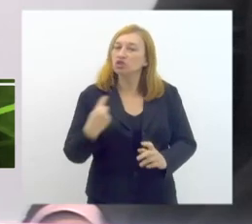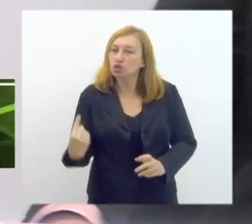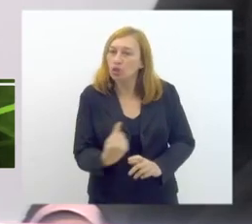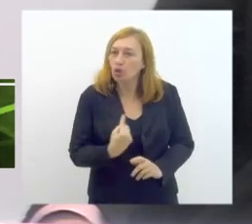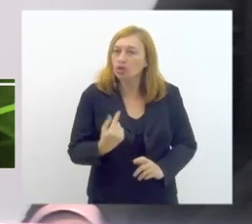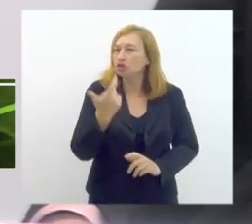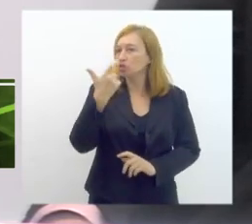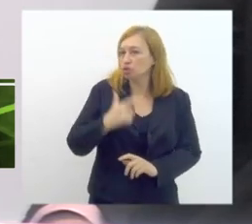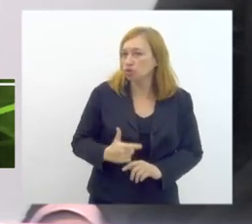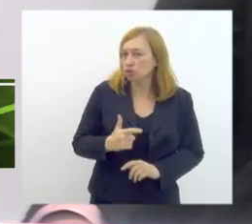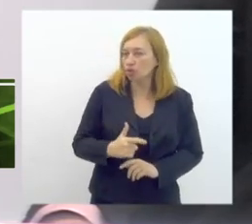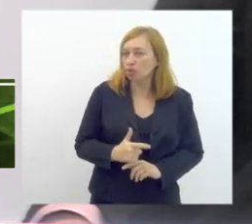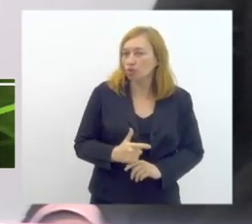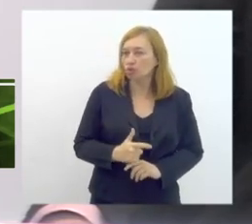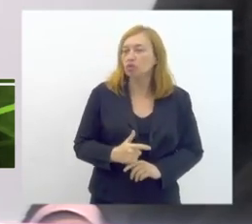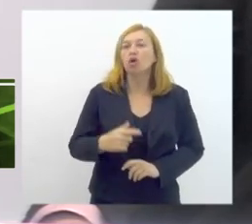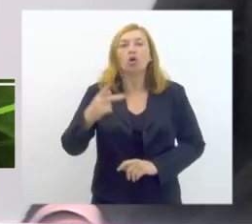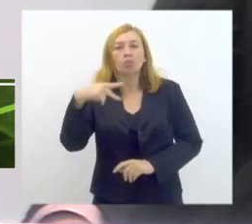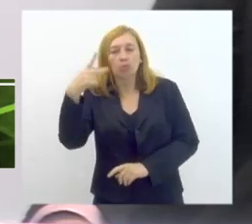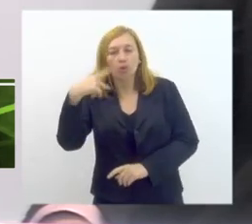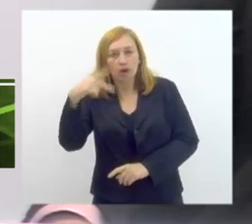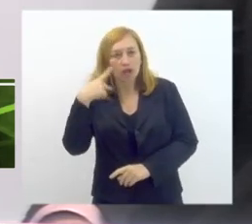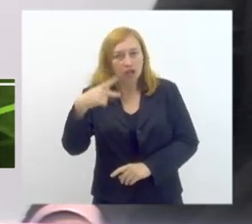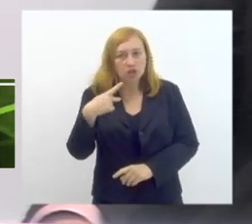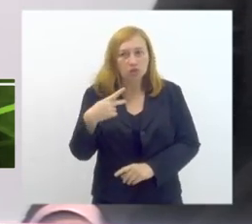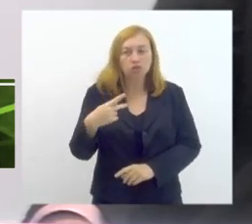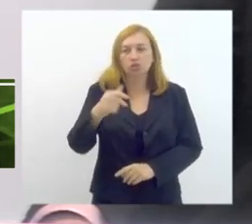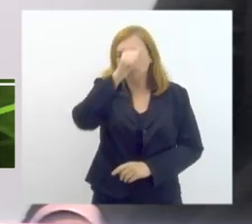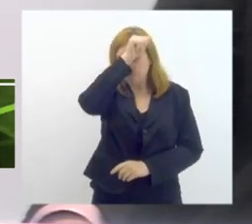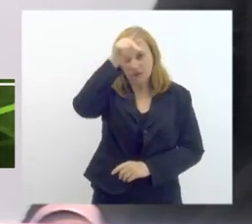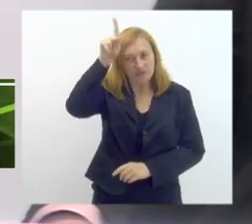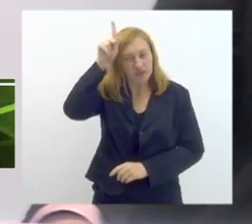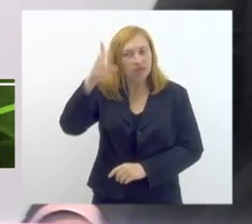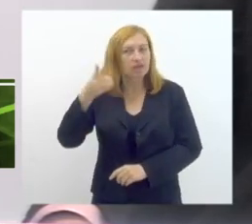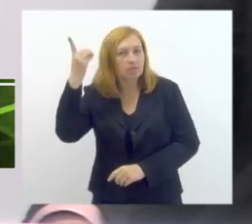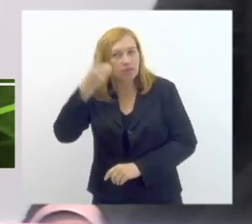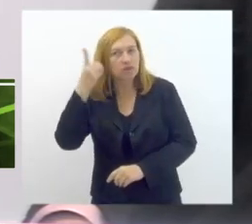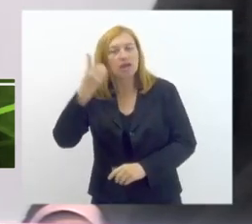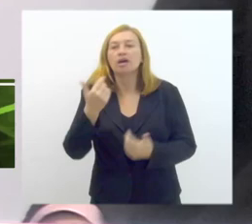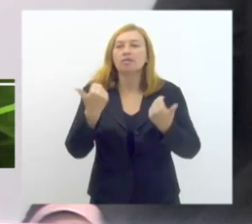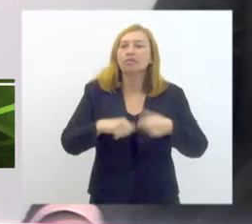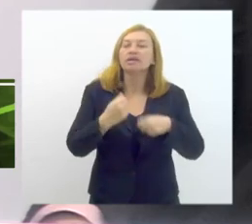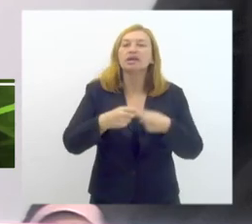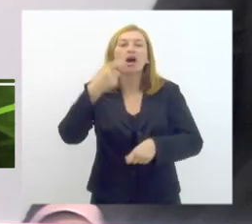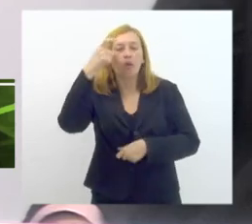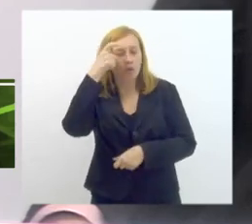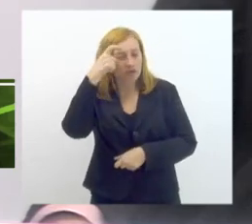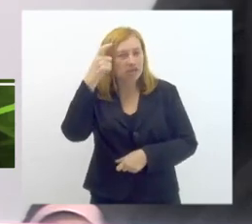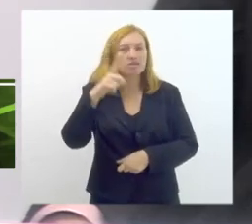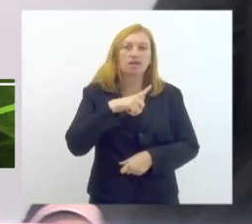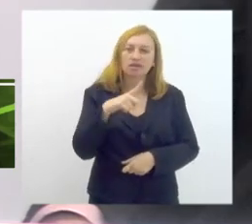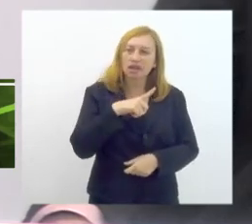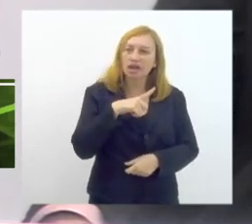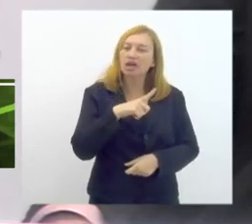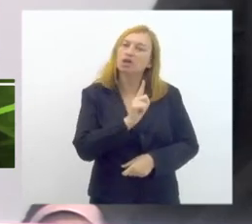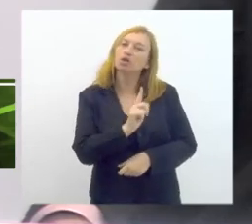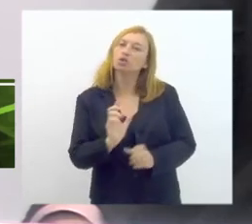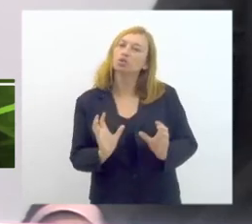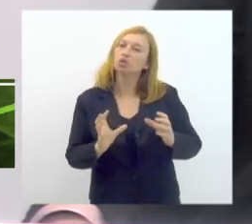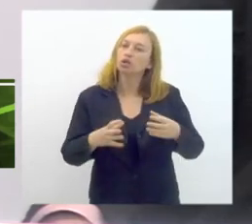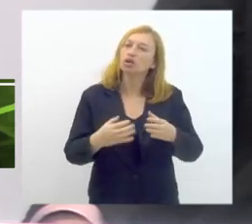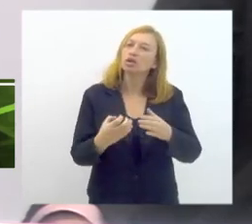somos entes políticos, públicos, prefeitos, deputados, temos que ter a consciência que os